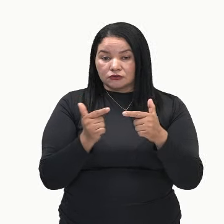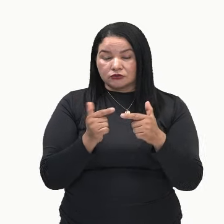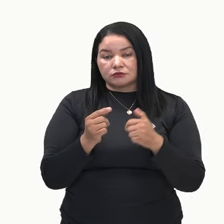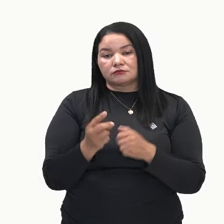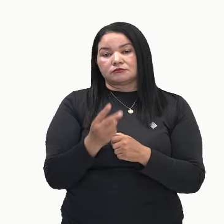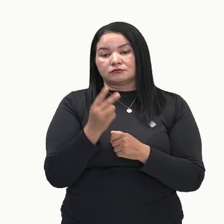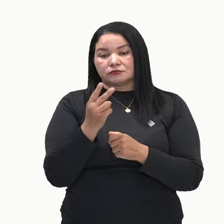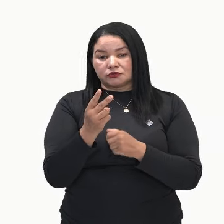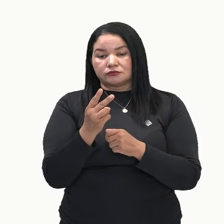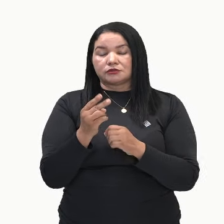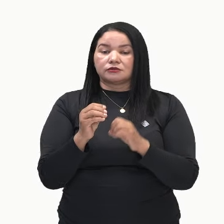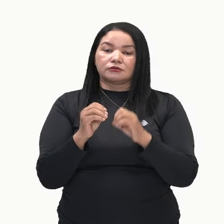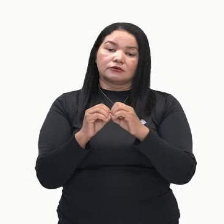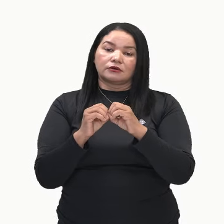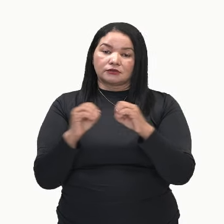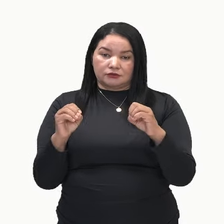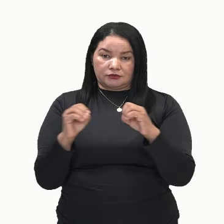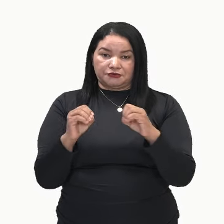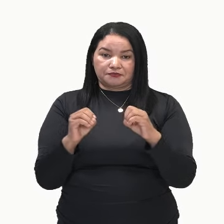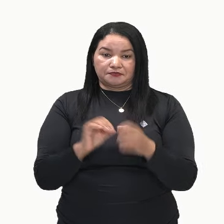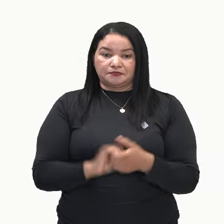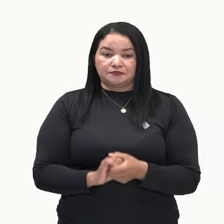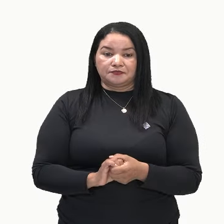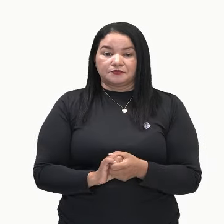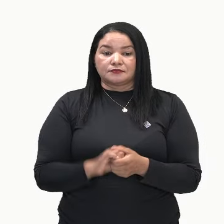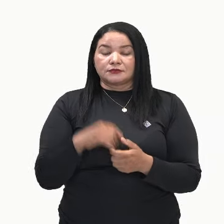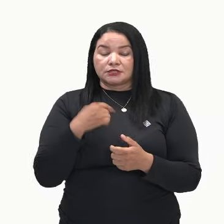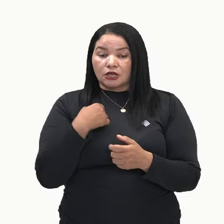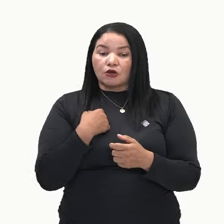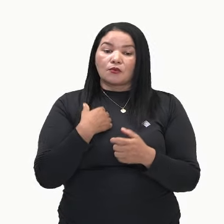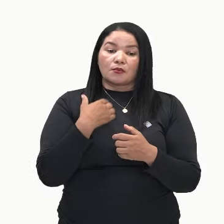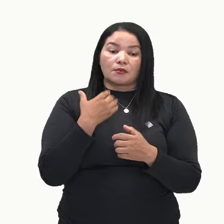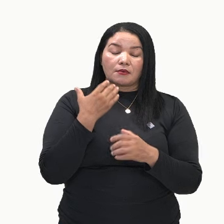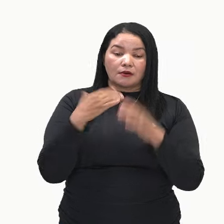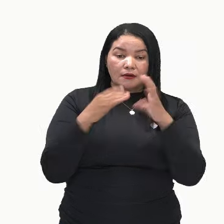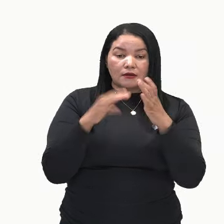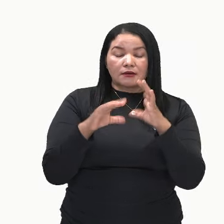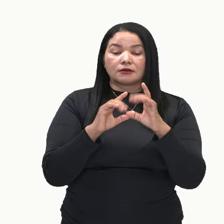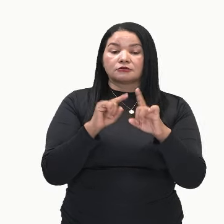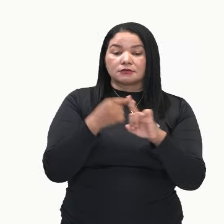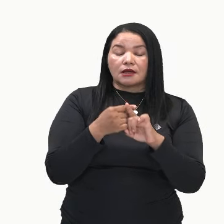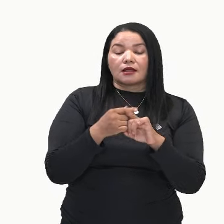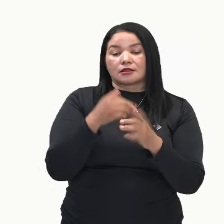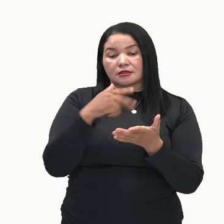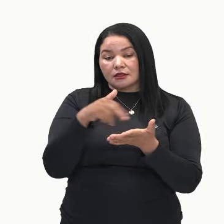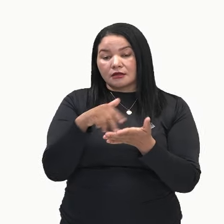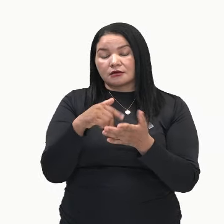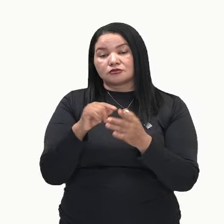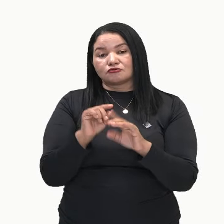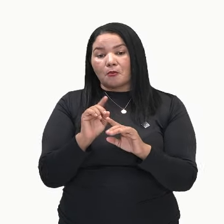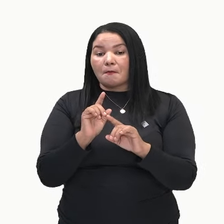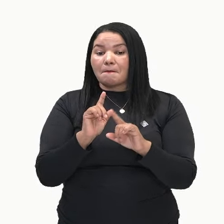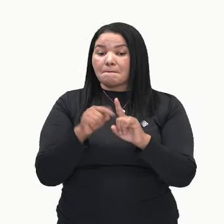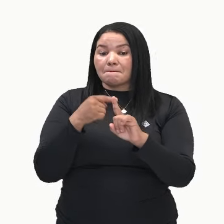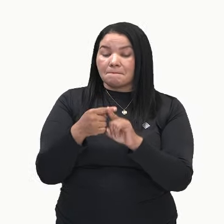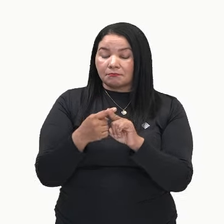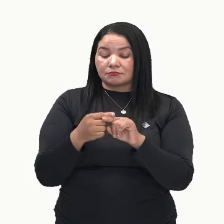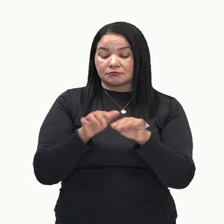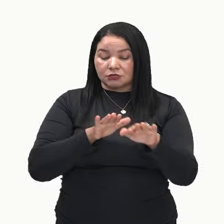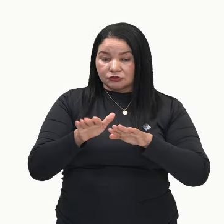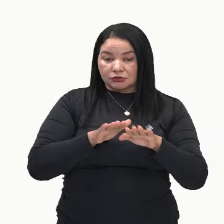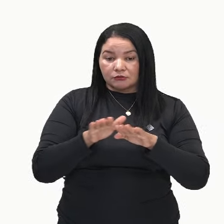duas orações. Eu canto, danço e sapateio. Mesma coisa. Eu canto,